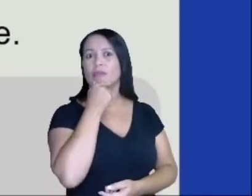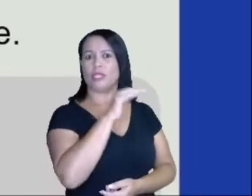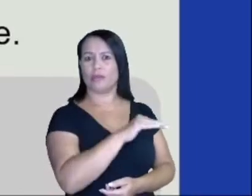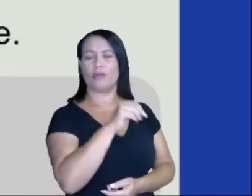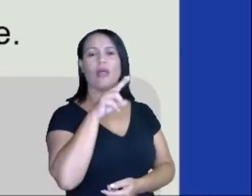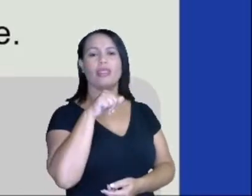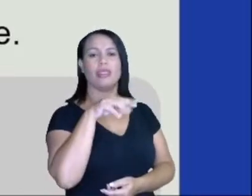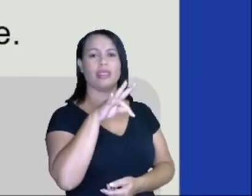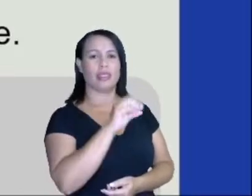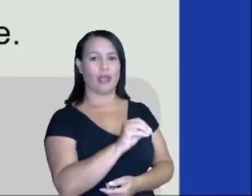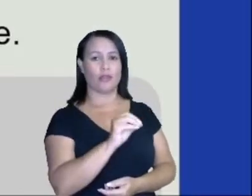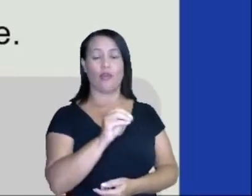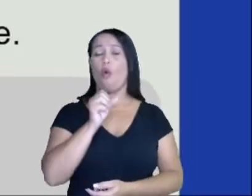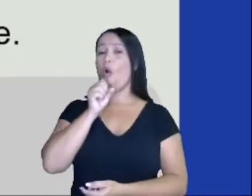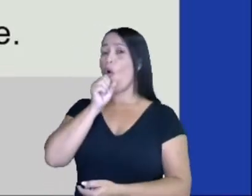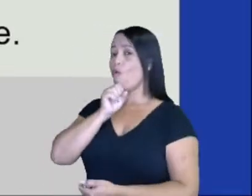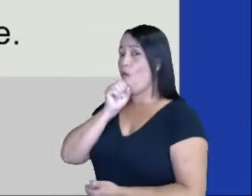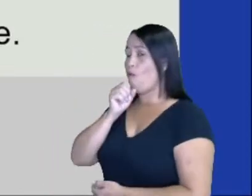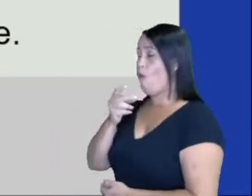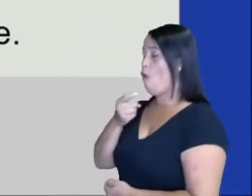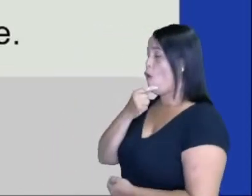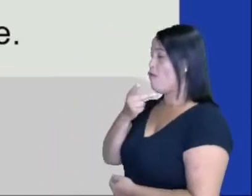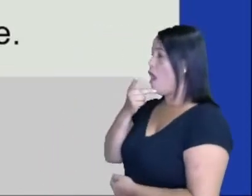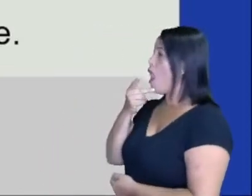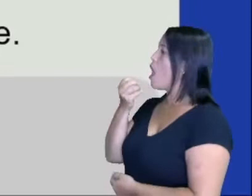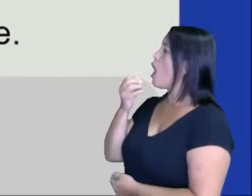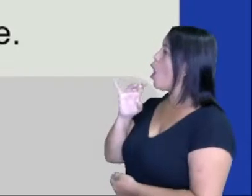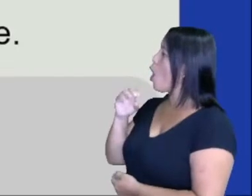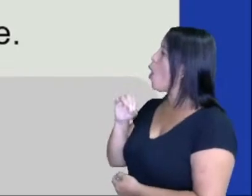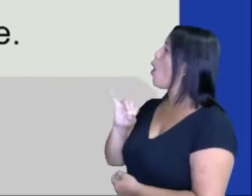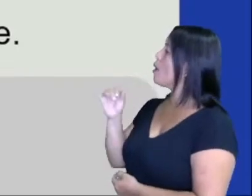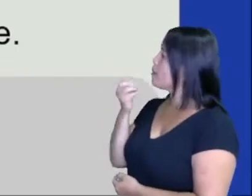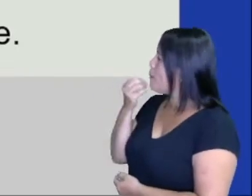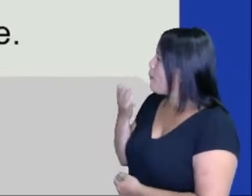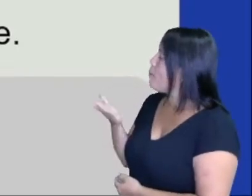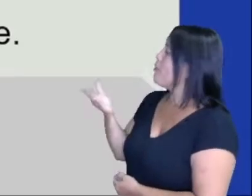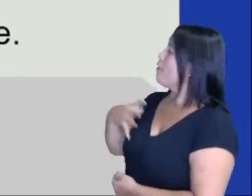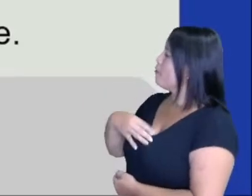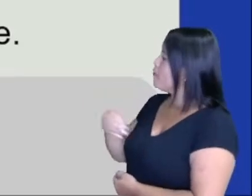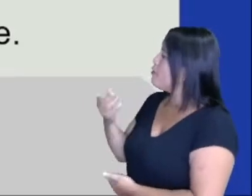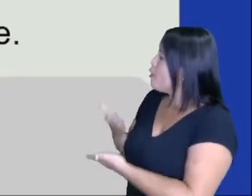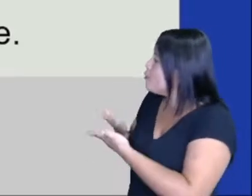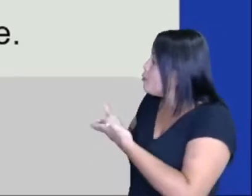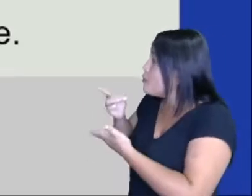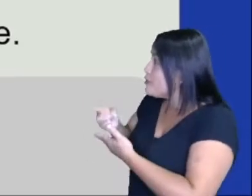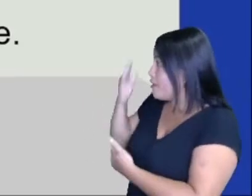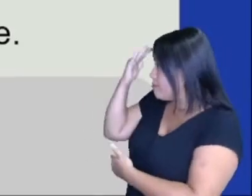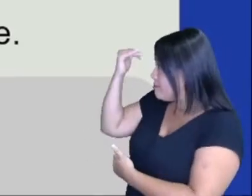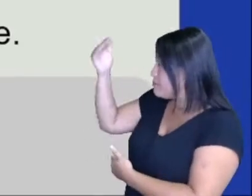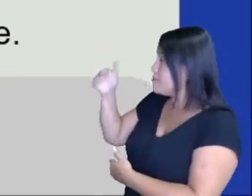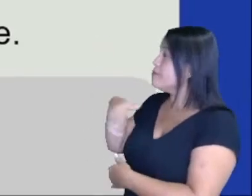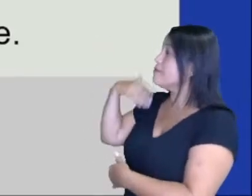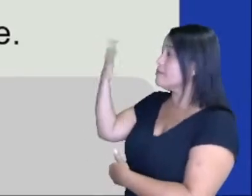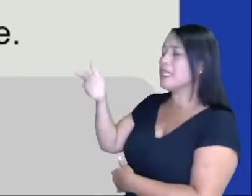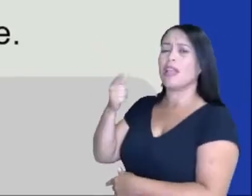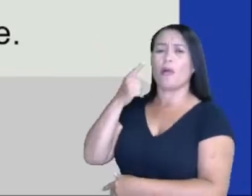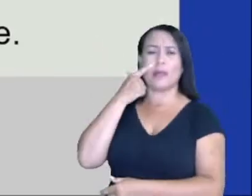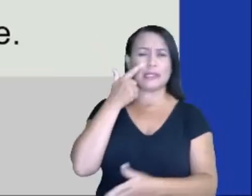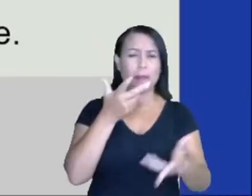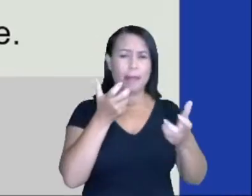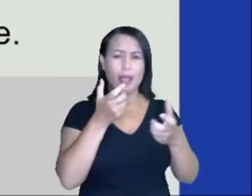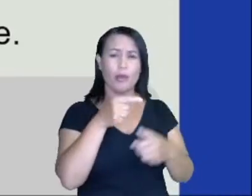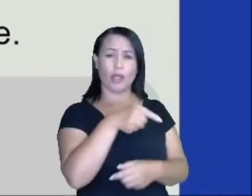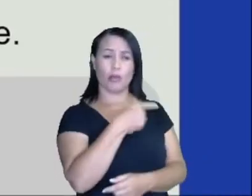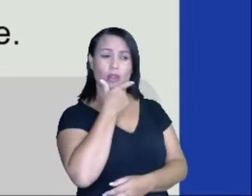neto. E o avô diz: "Que coisa boa, meu filho, estude bastante para ter sucesso." Percebam que a linguagem